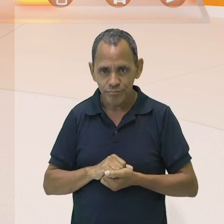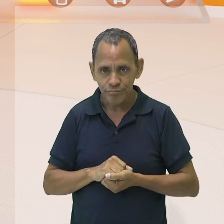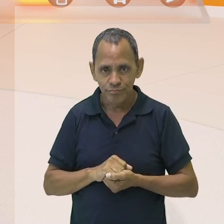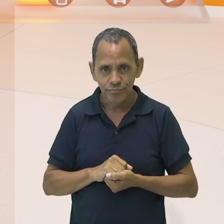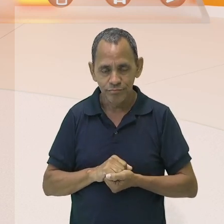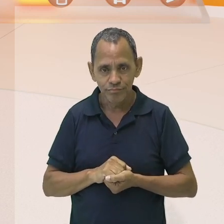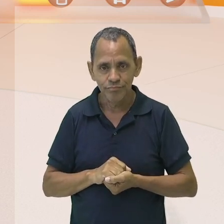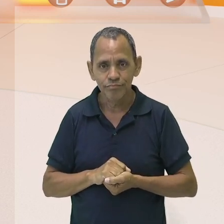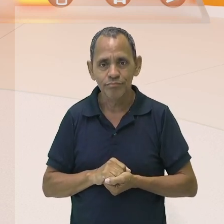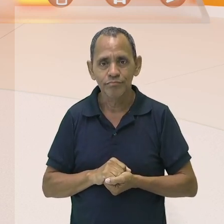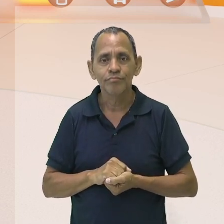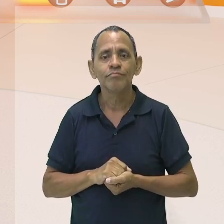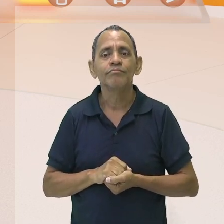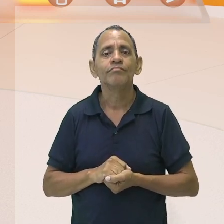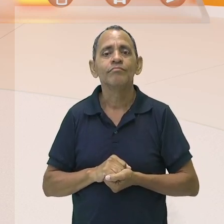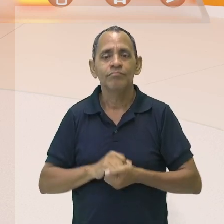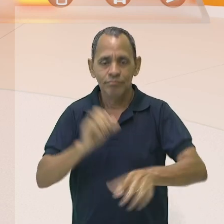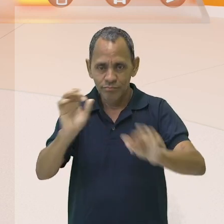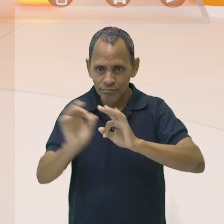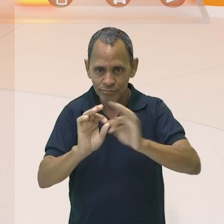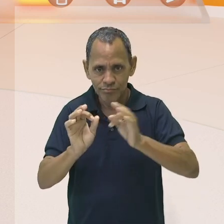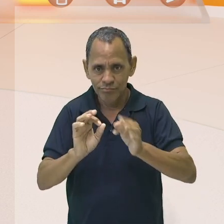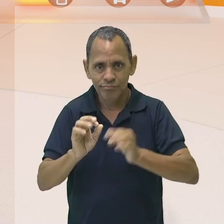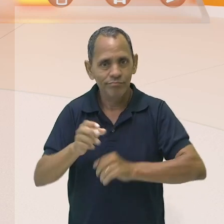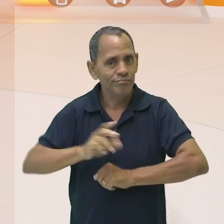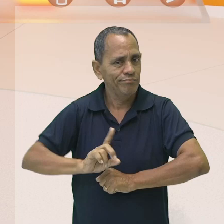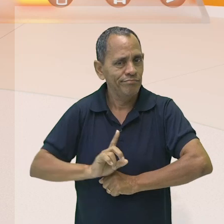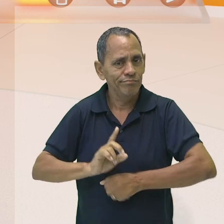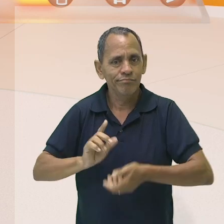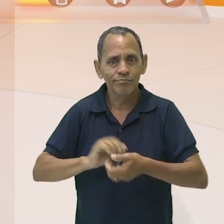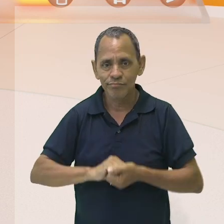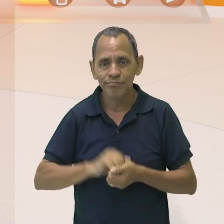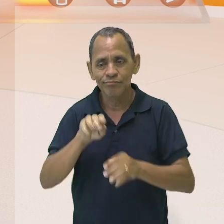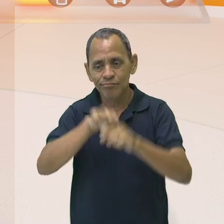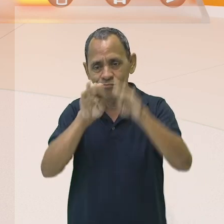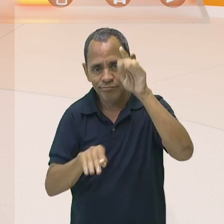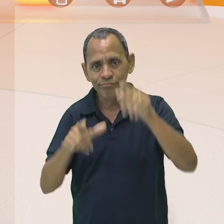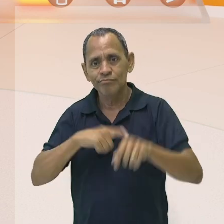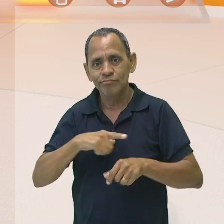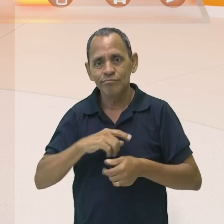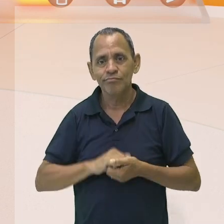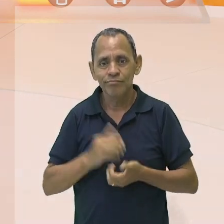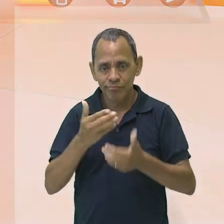desorganização da sociedade com relação à desigualdade social que ainda existe. Vamos lá.